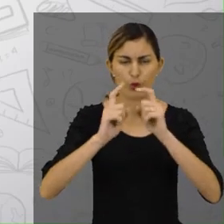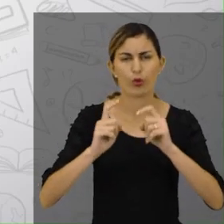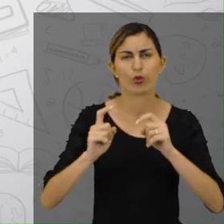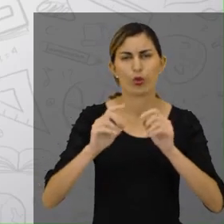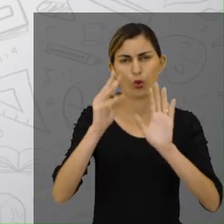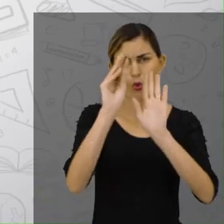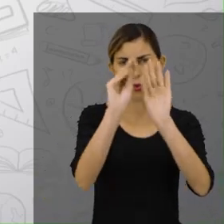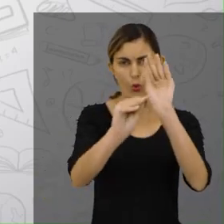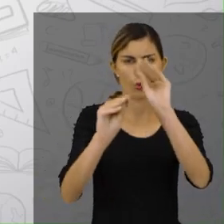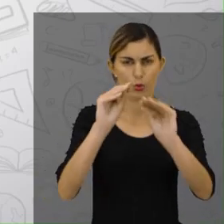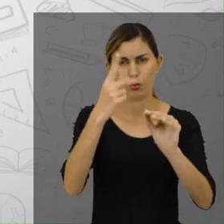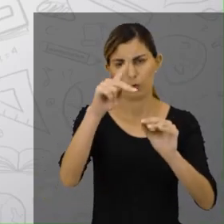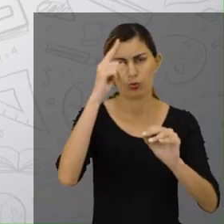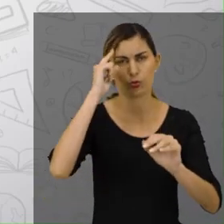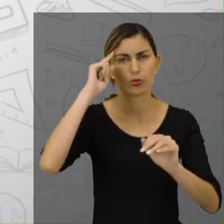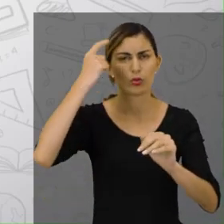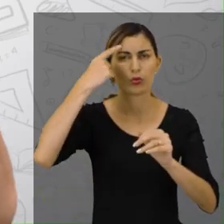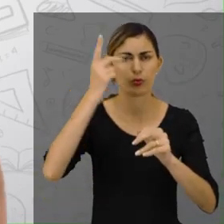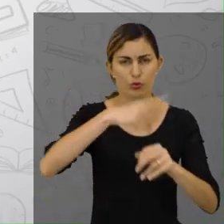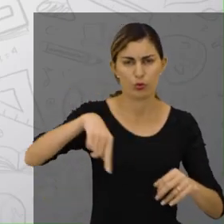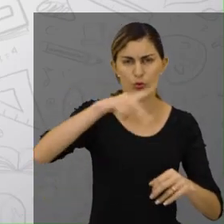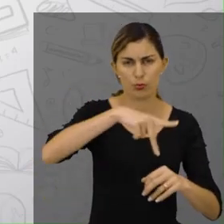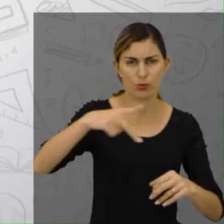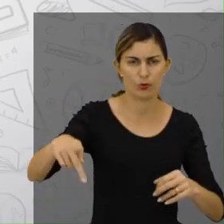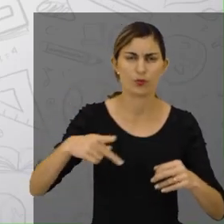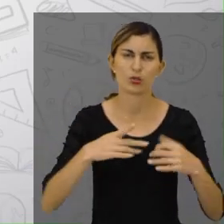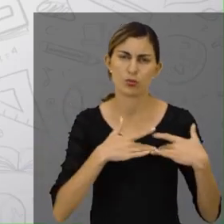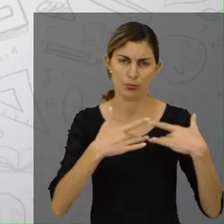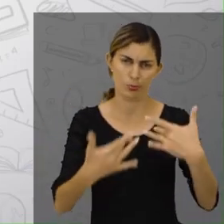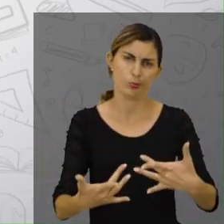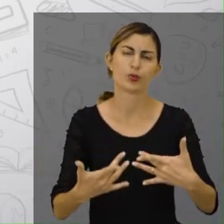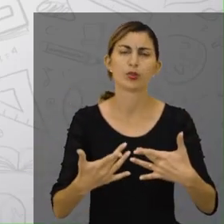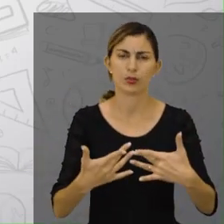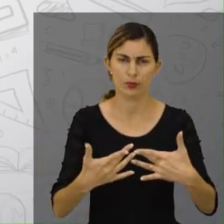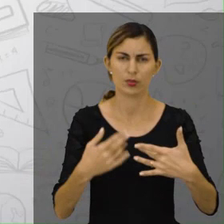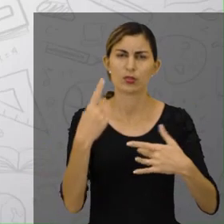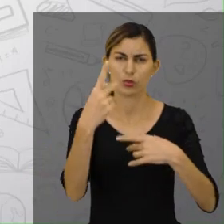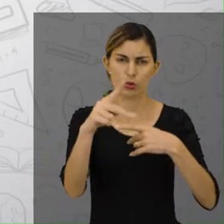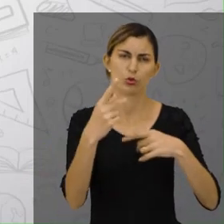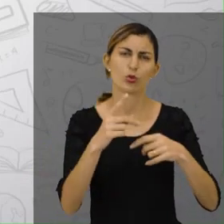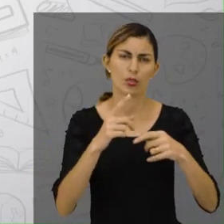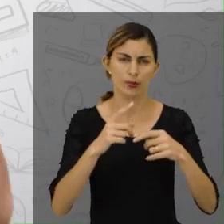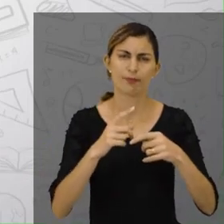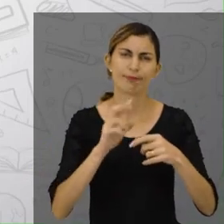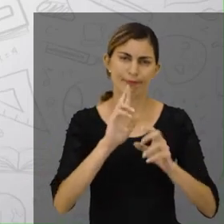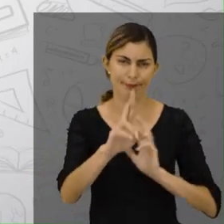fórum e coloque a sua dúvida. Nós, professores, estamos disponíveis